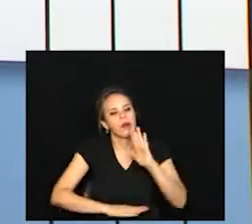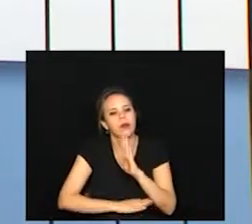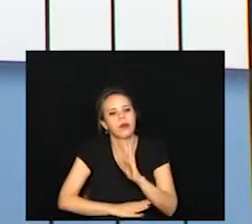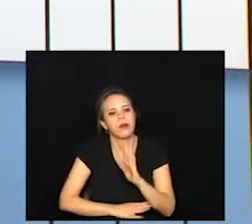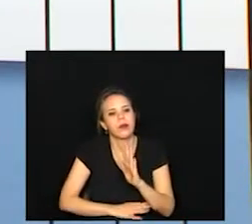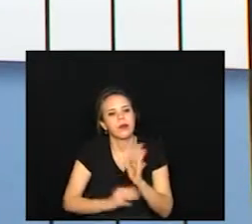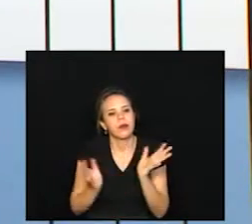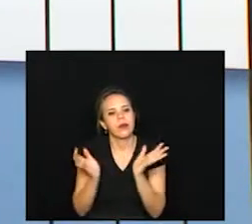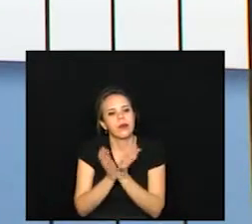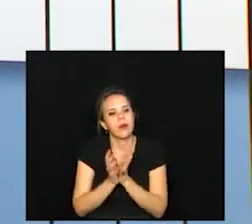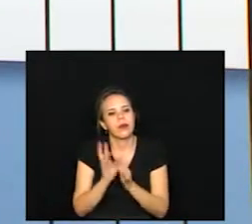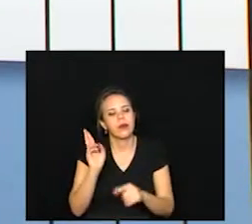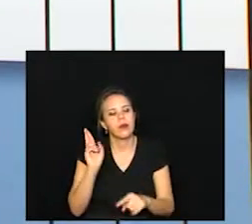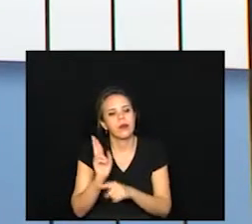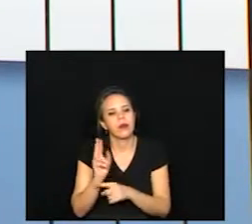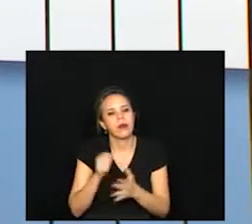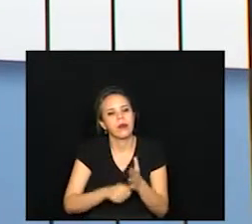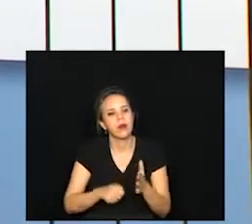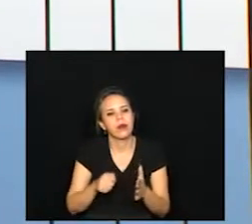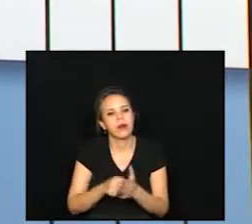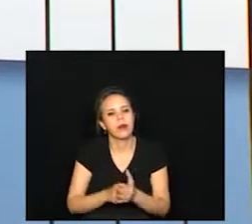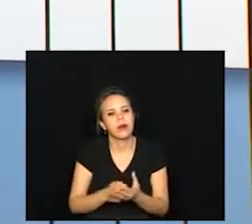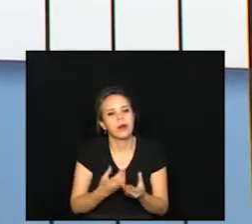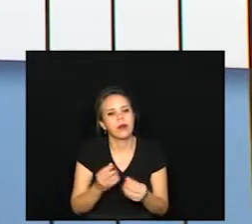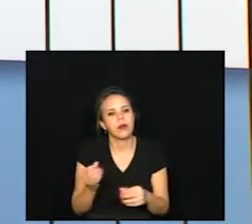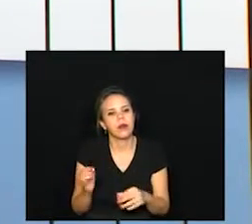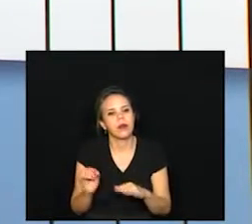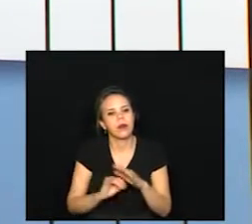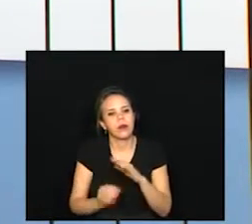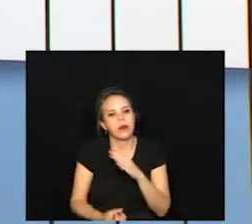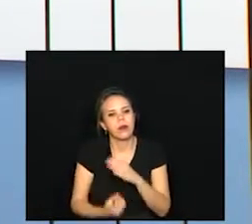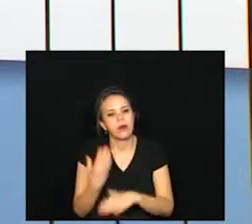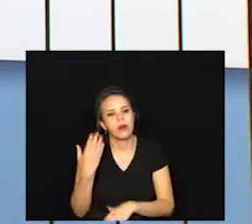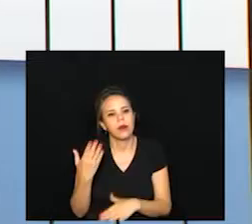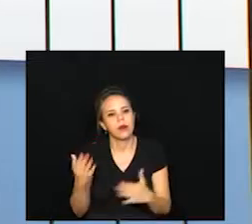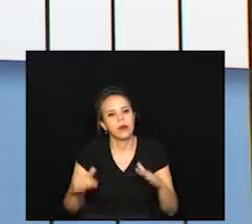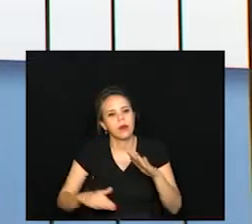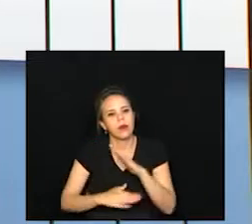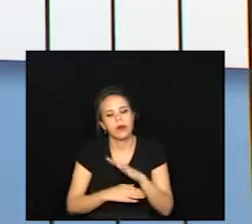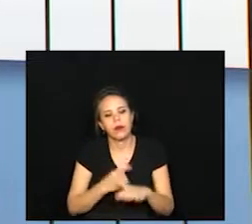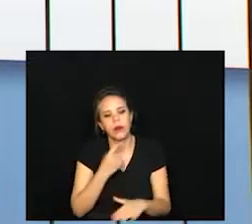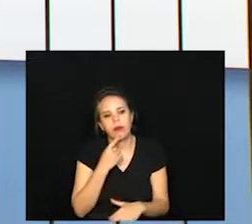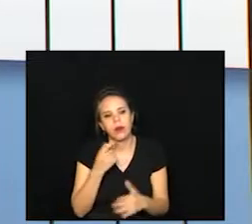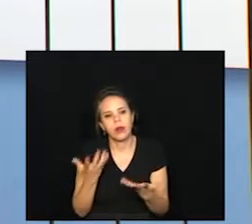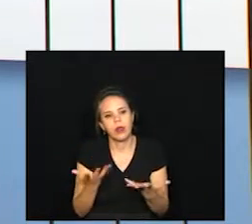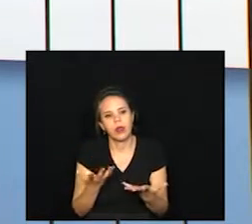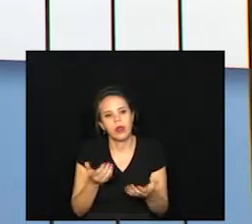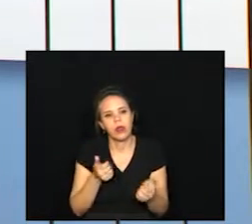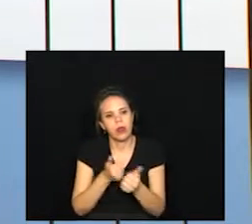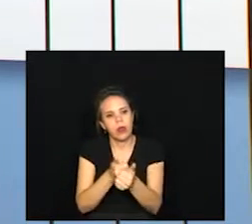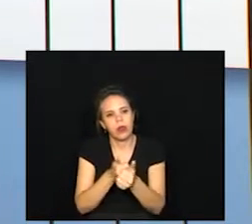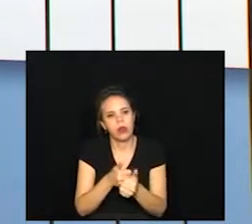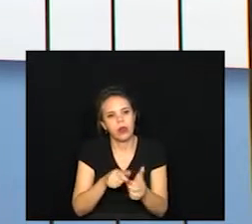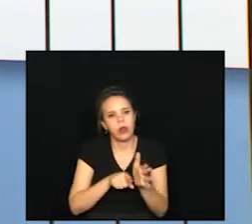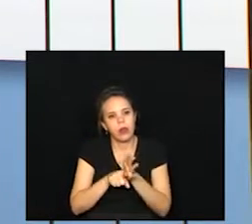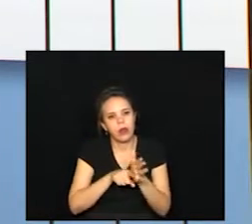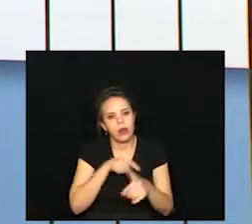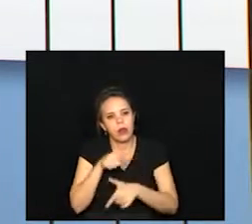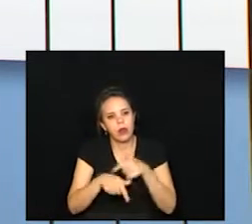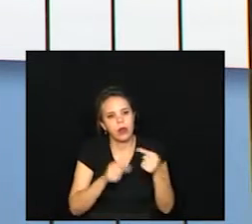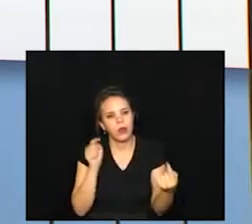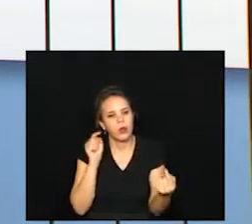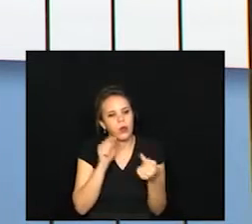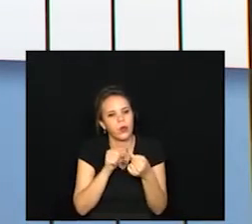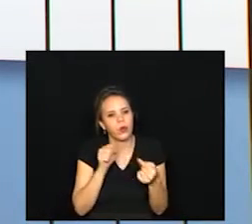as comissões de representação são instituídas quando a Câmara de Campinas quer acompanhar algo que